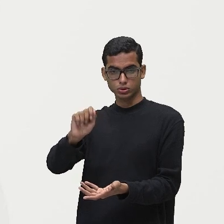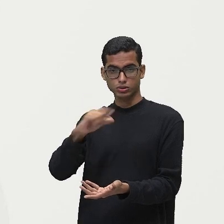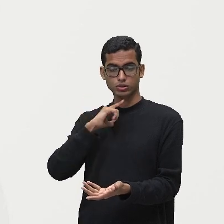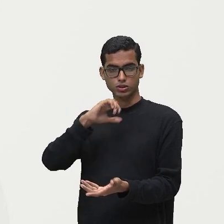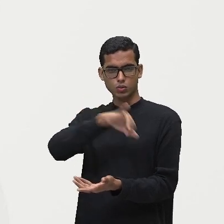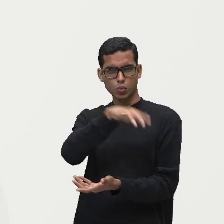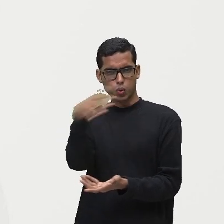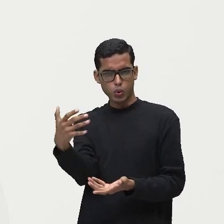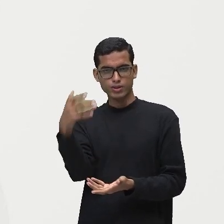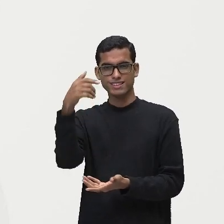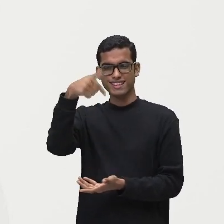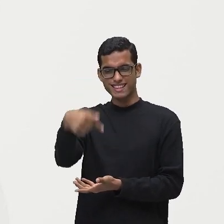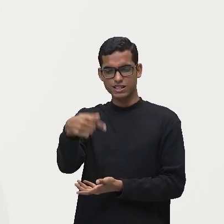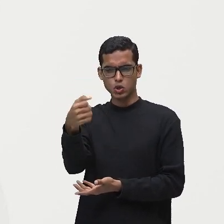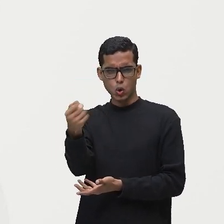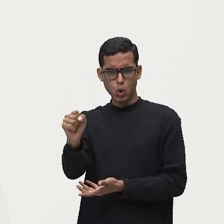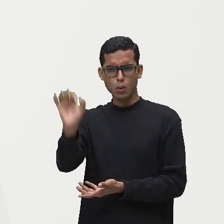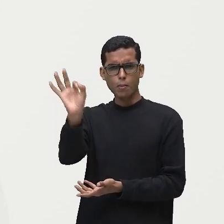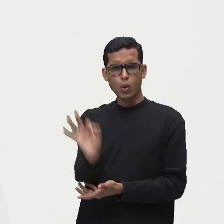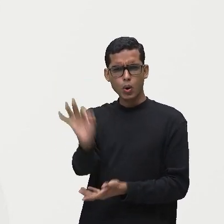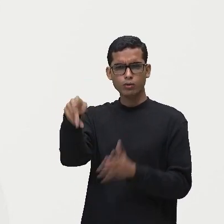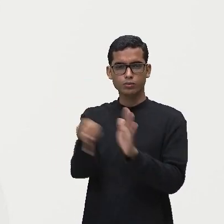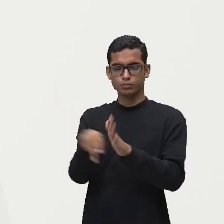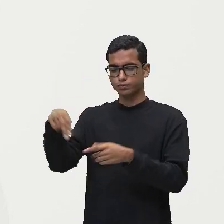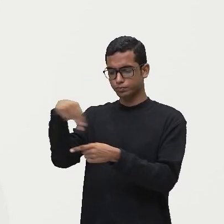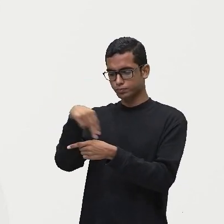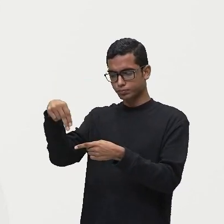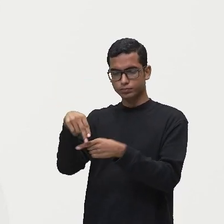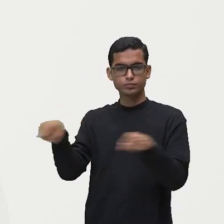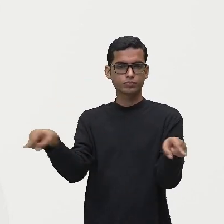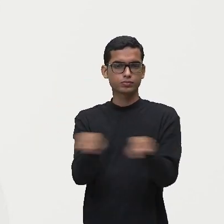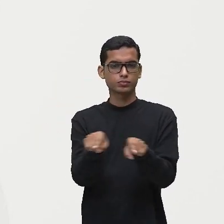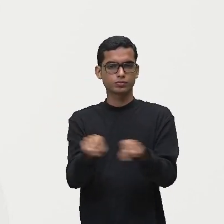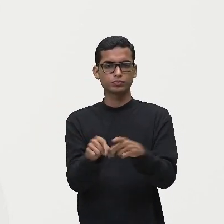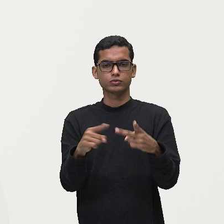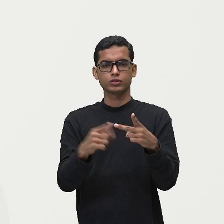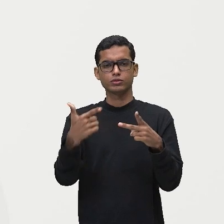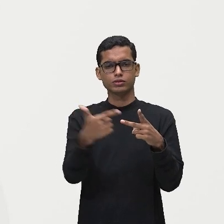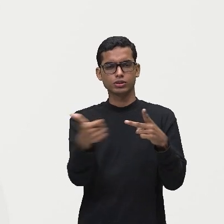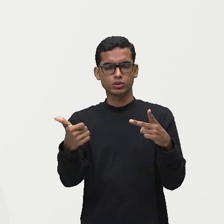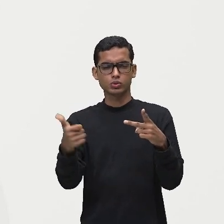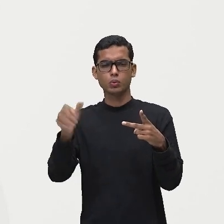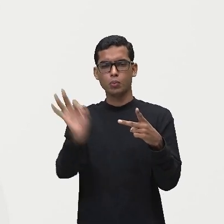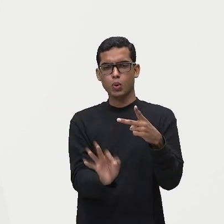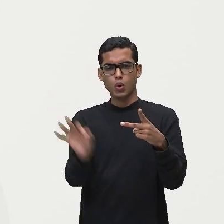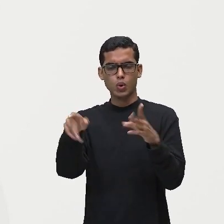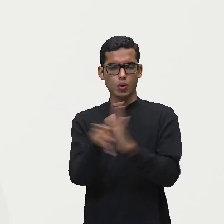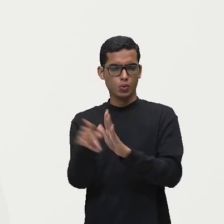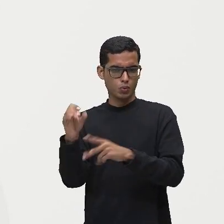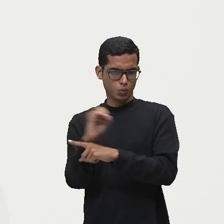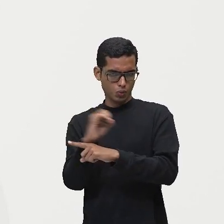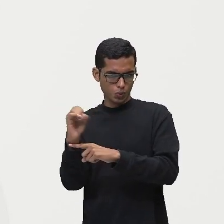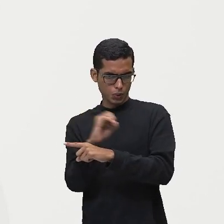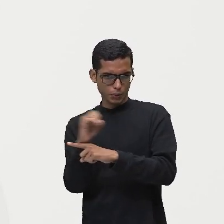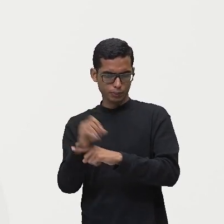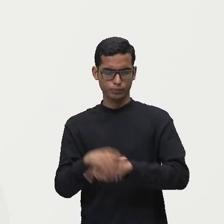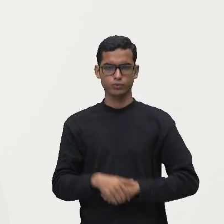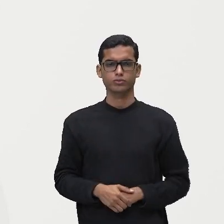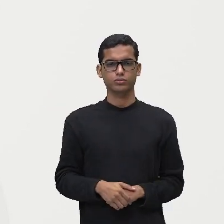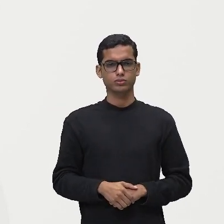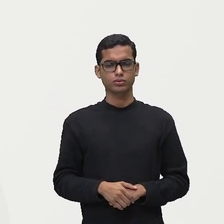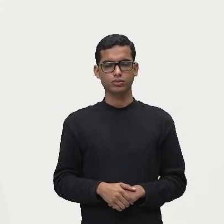né? Uma quantidade muito grande, e 21% de oxigênio. Aí nós temos aqui,